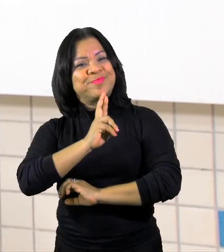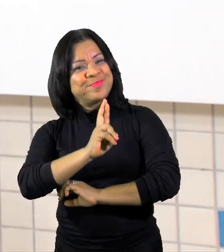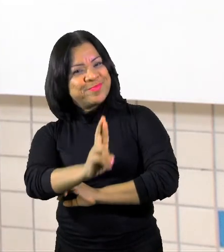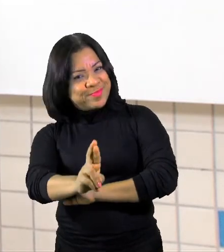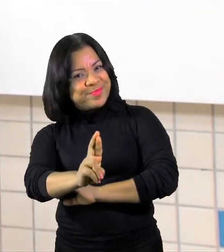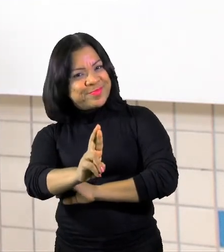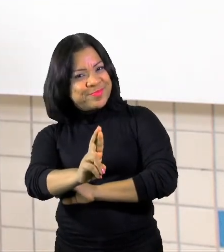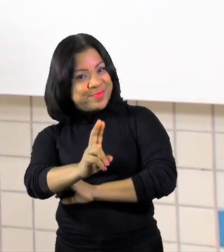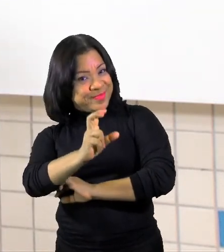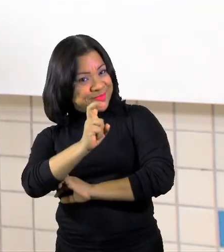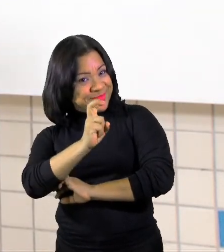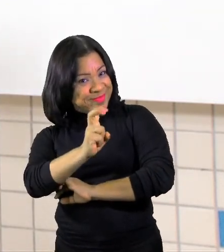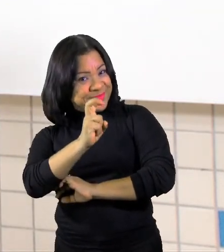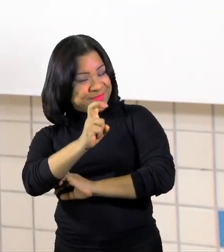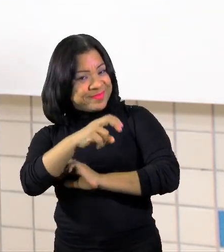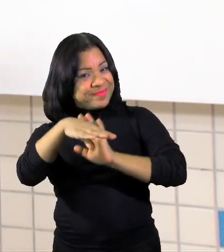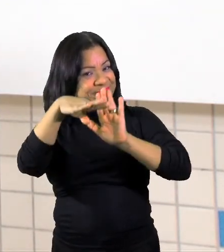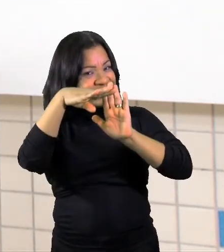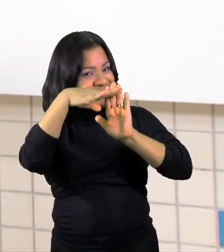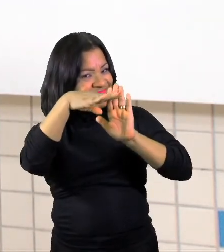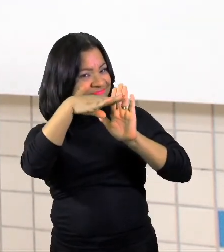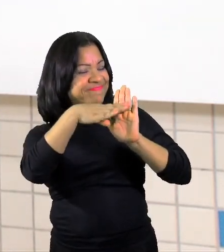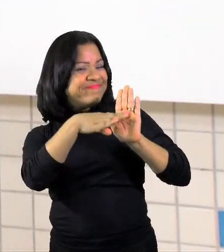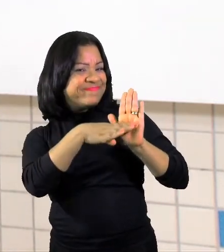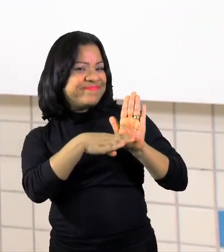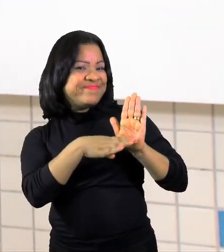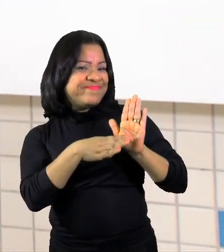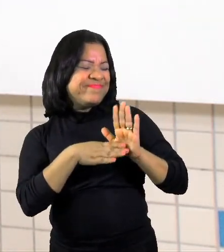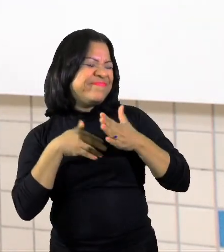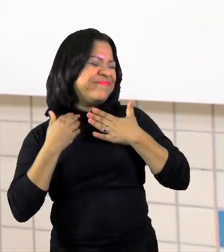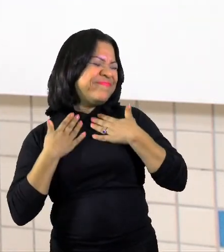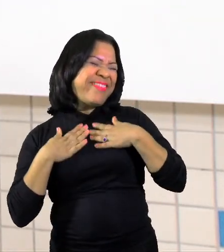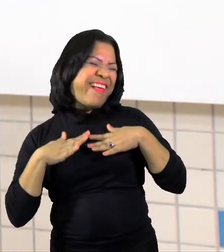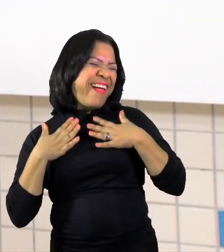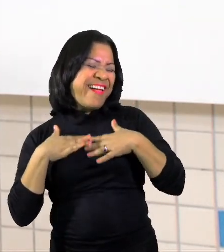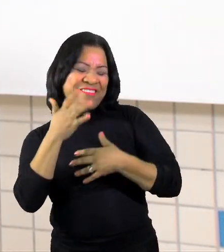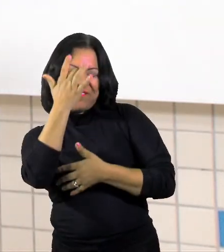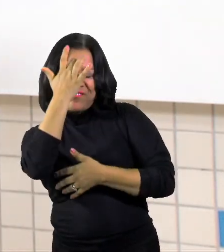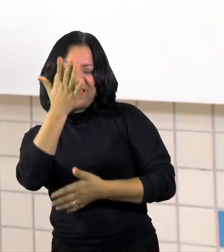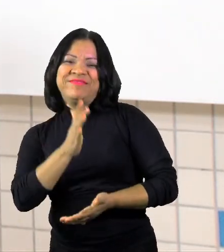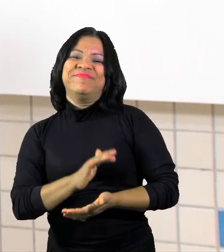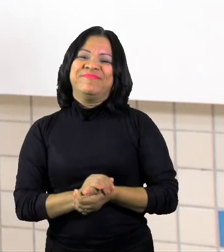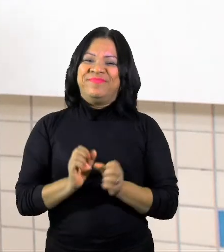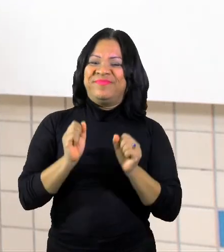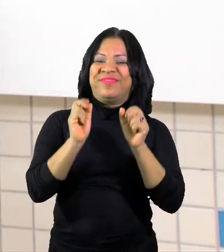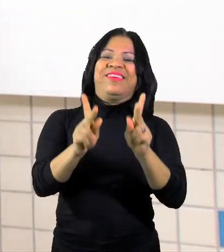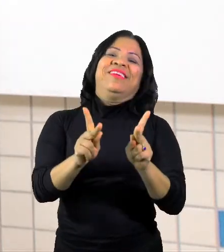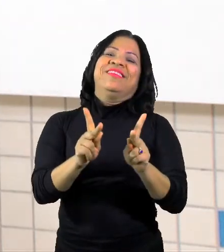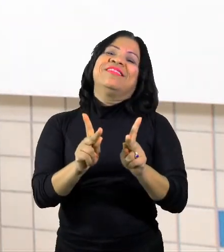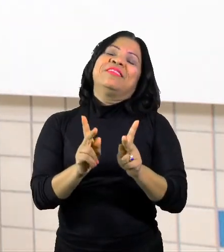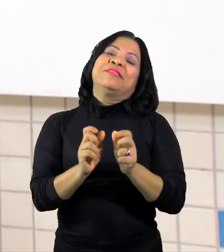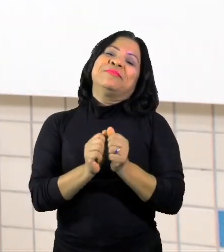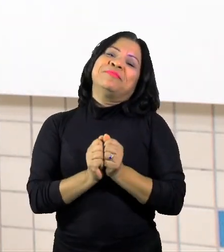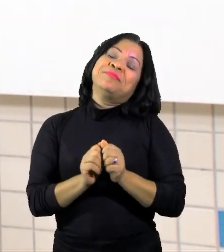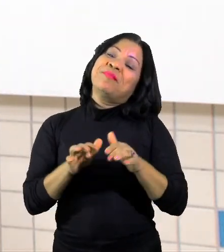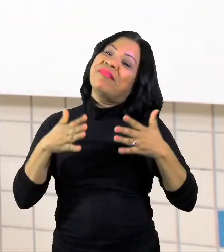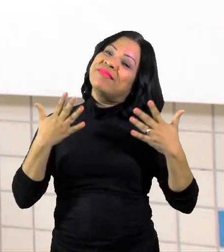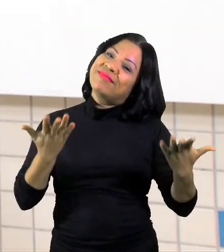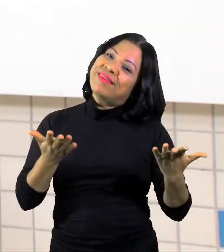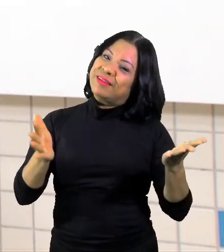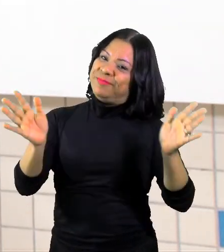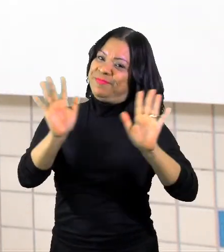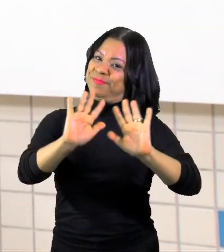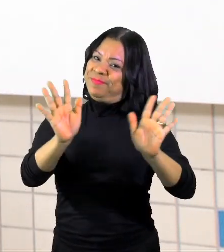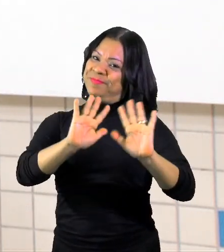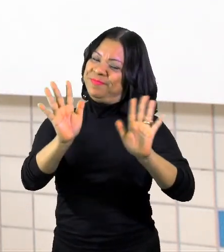essas 5 questões tranquilamente, ok? Então, eu me despeço de